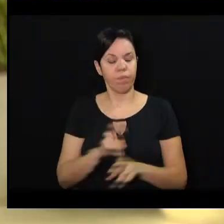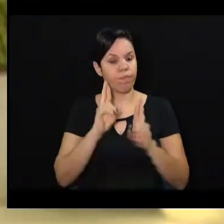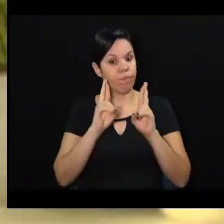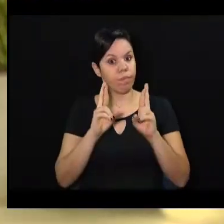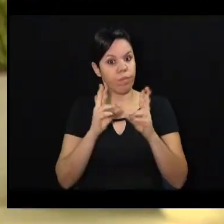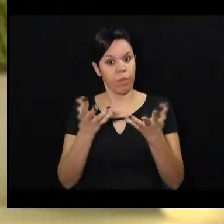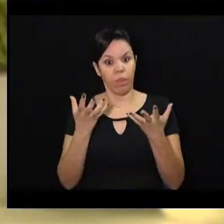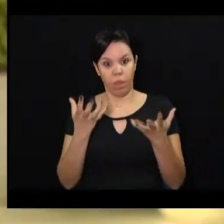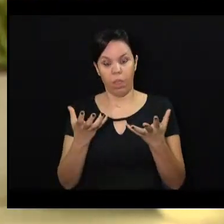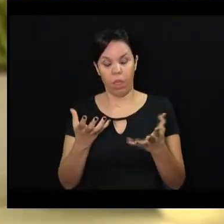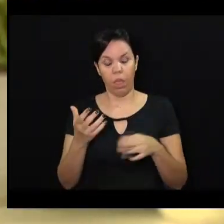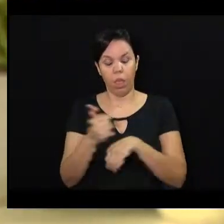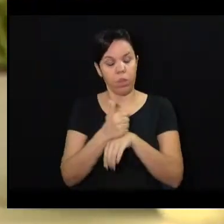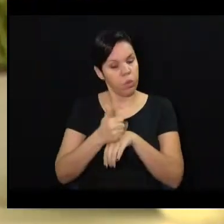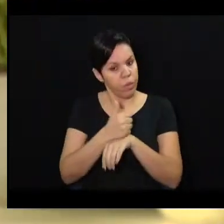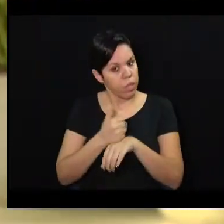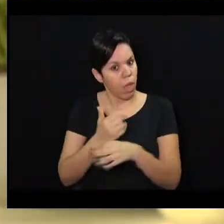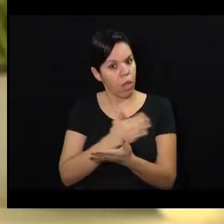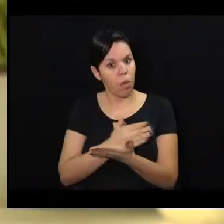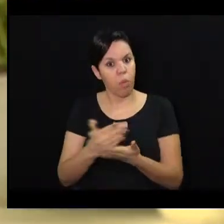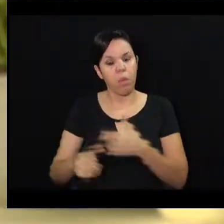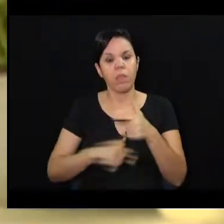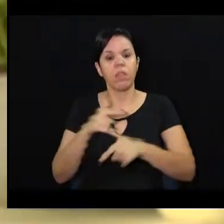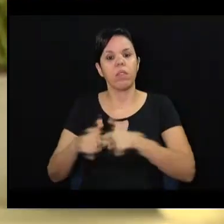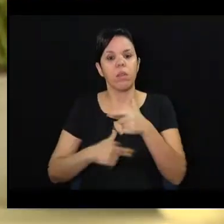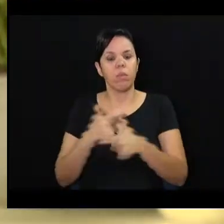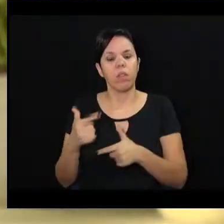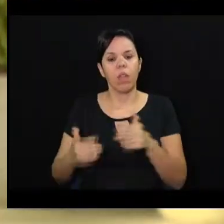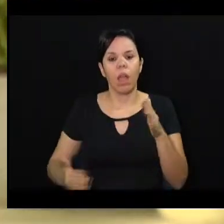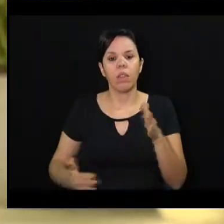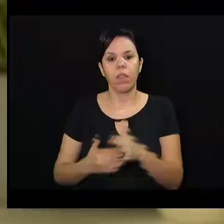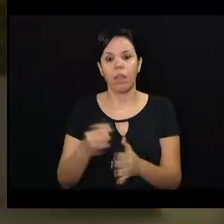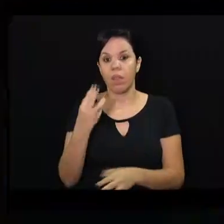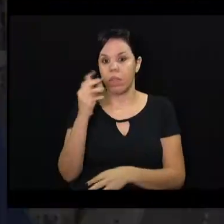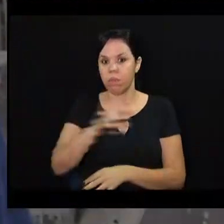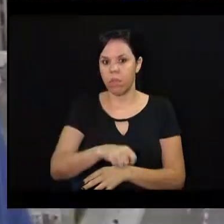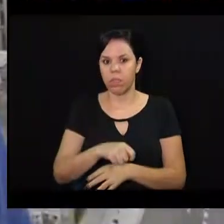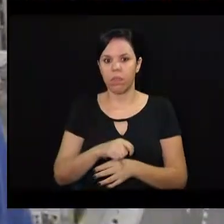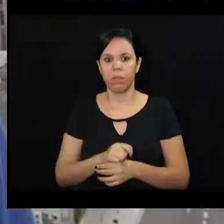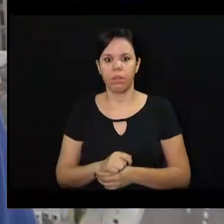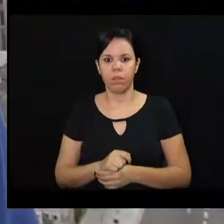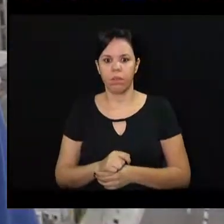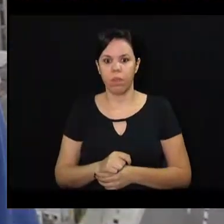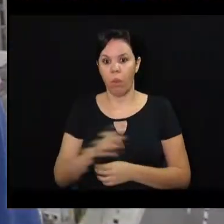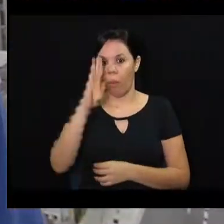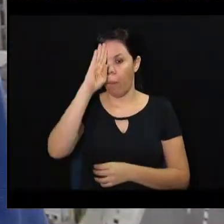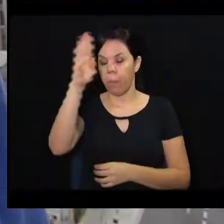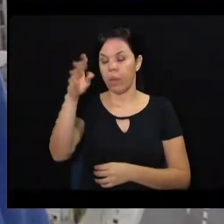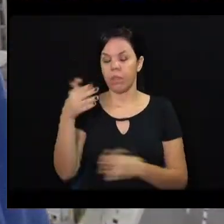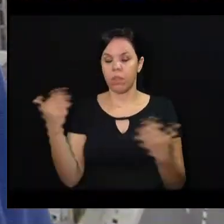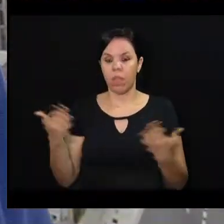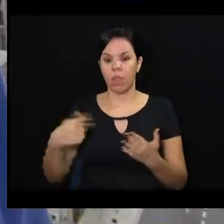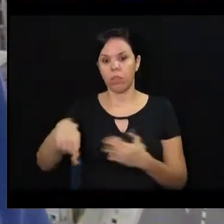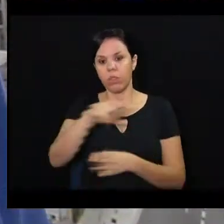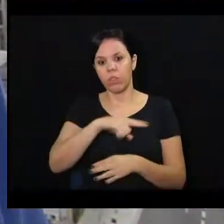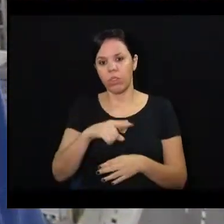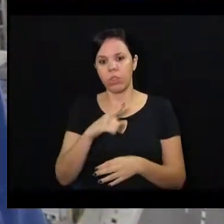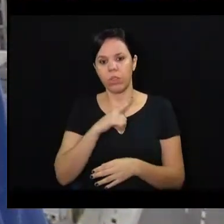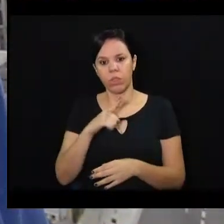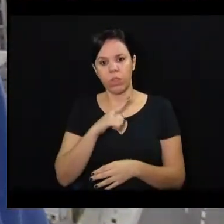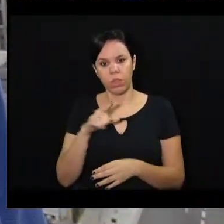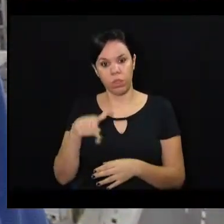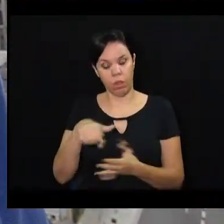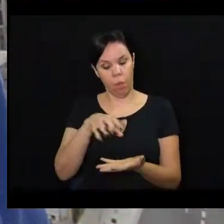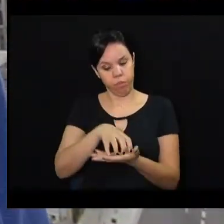é que estes profissionais comecem a trabalhar em até 3 meses. Prioritário na nossa visão, que é o da